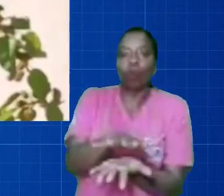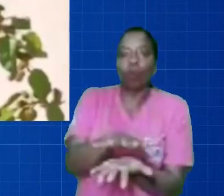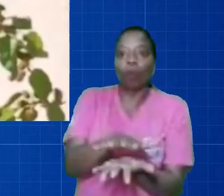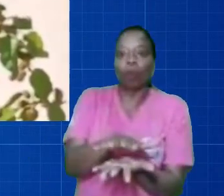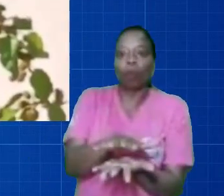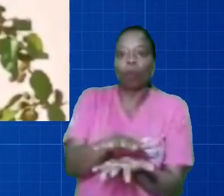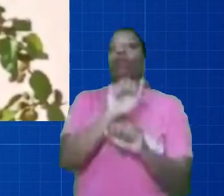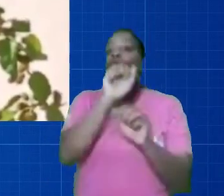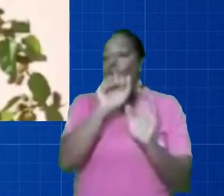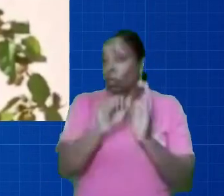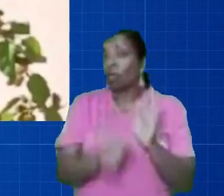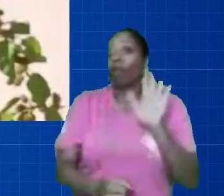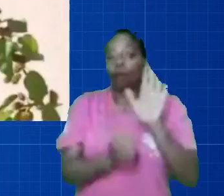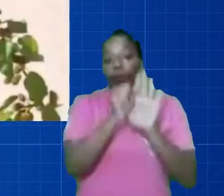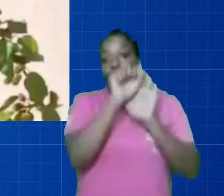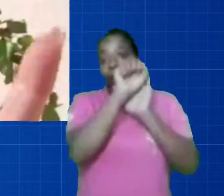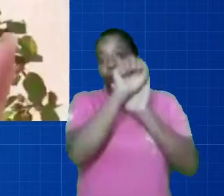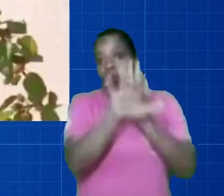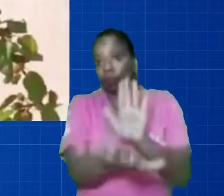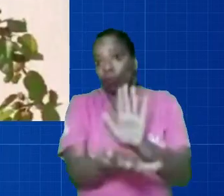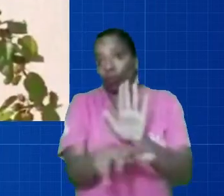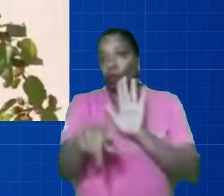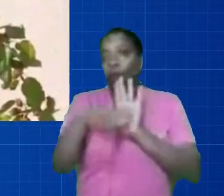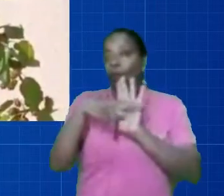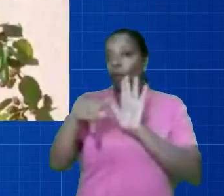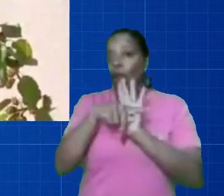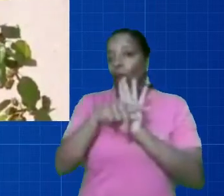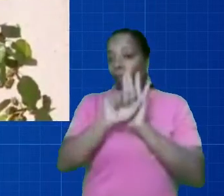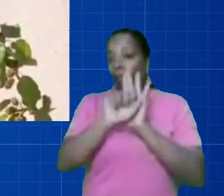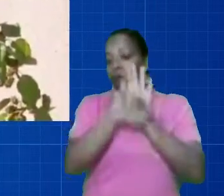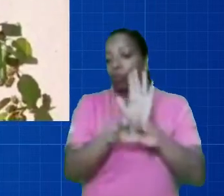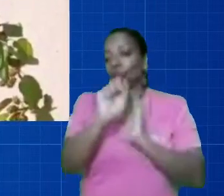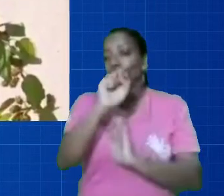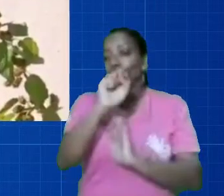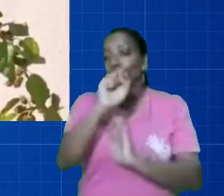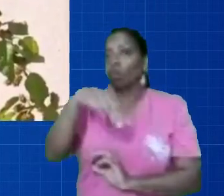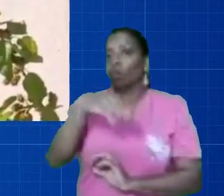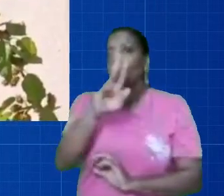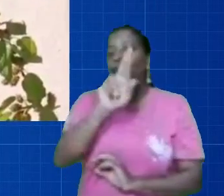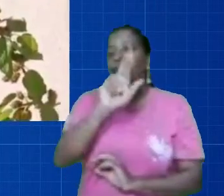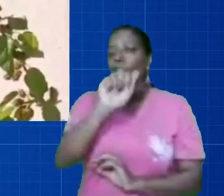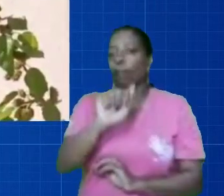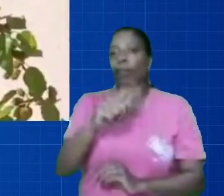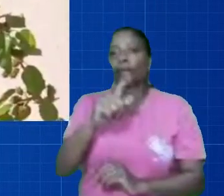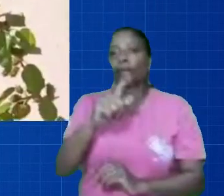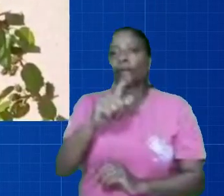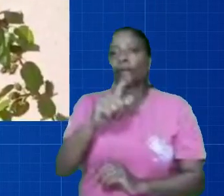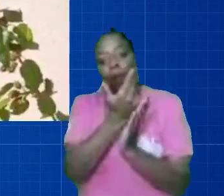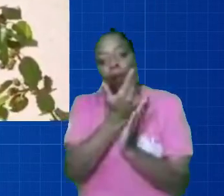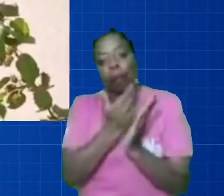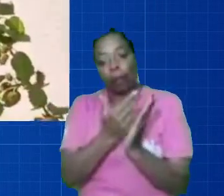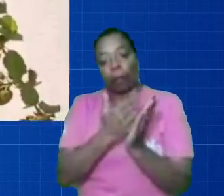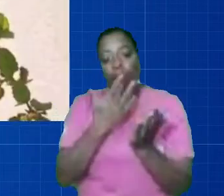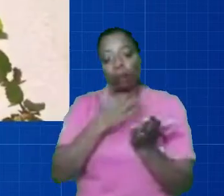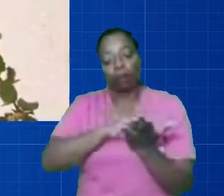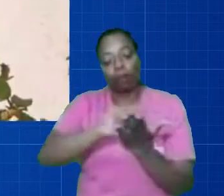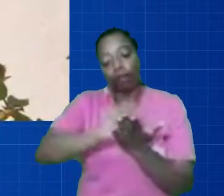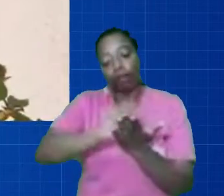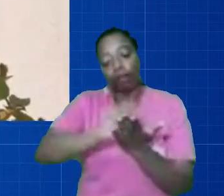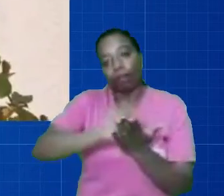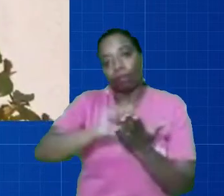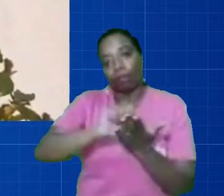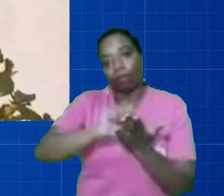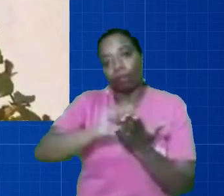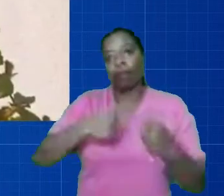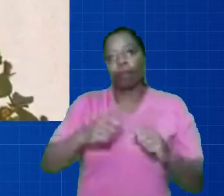que por trás da fruta, de algum objeto que tem uma esfera, a gente perceba que tem uma sombra para a gente